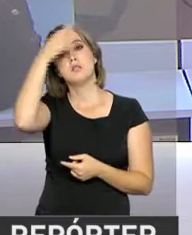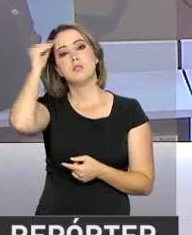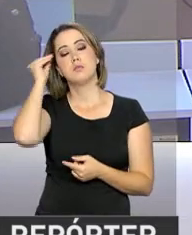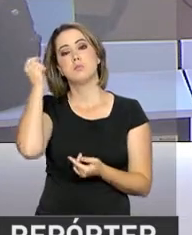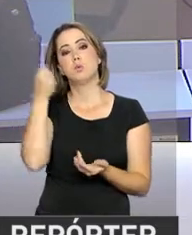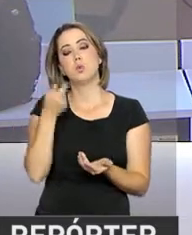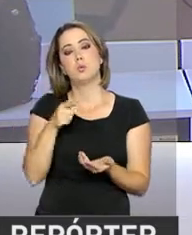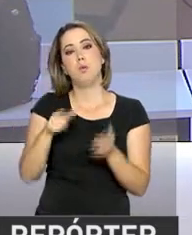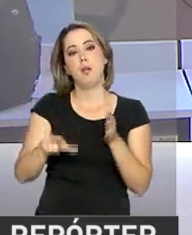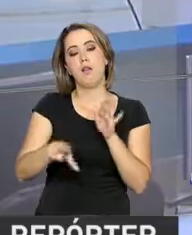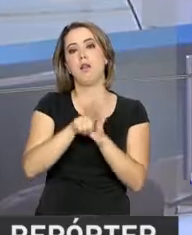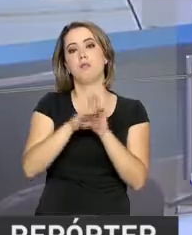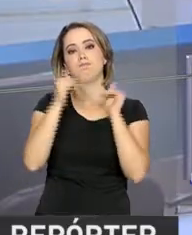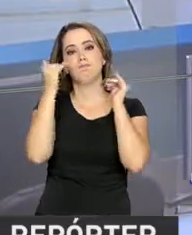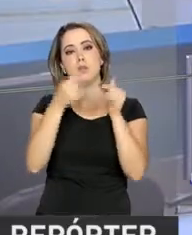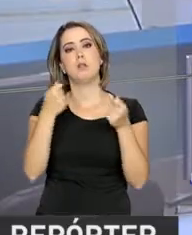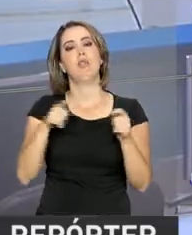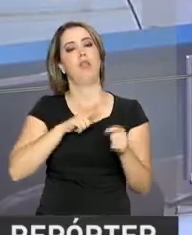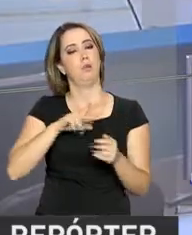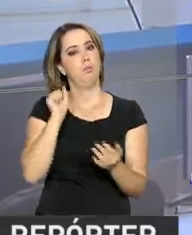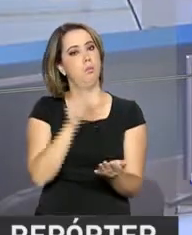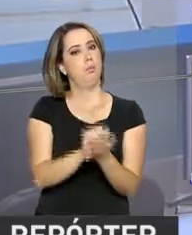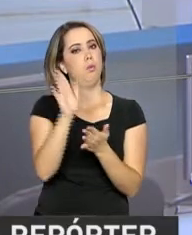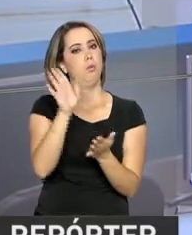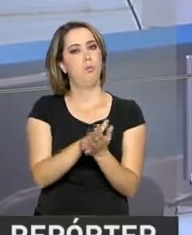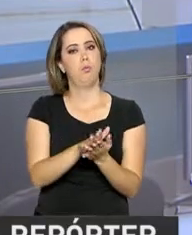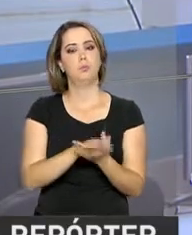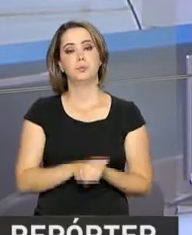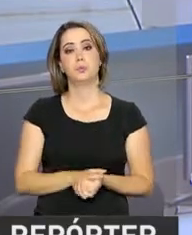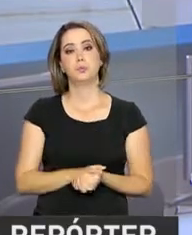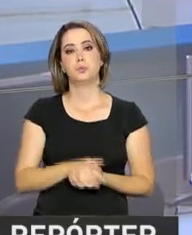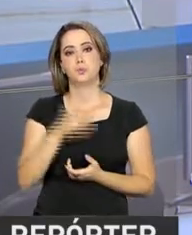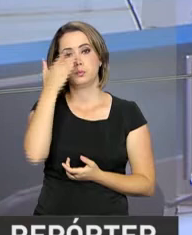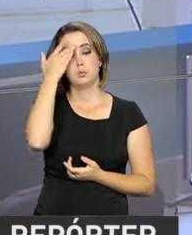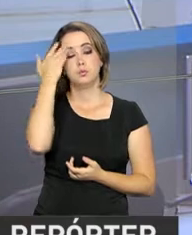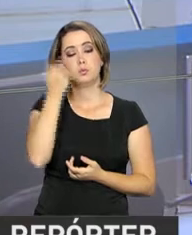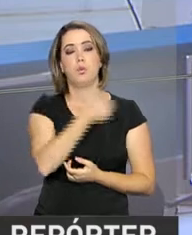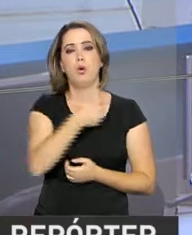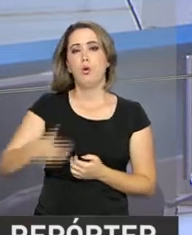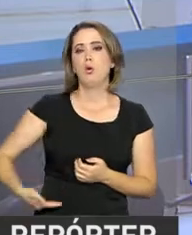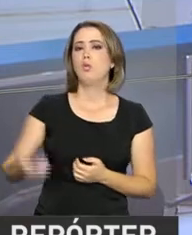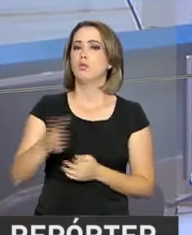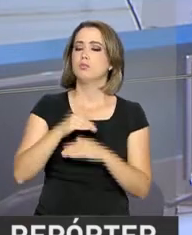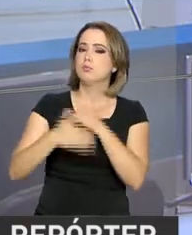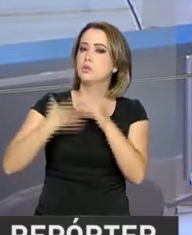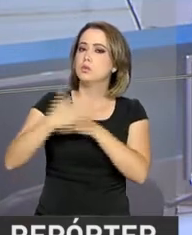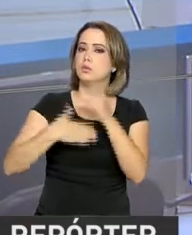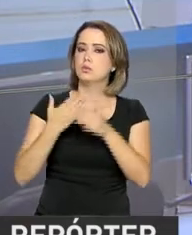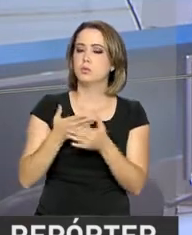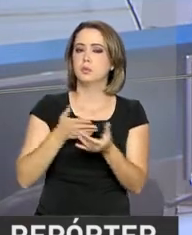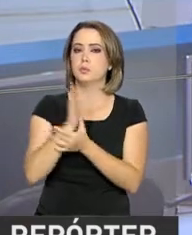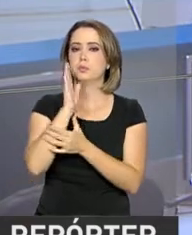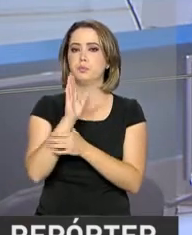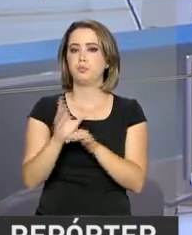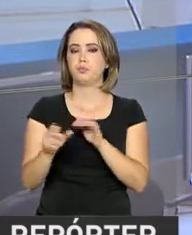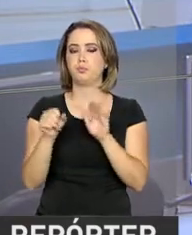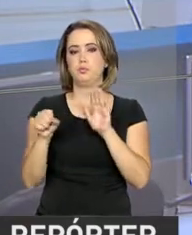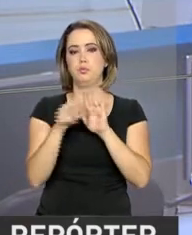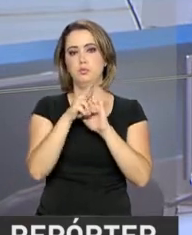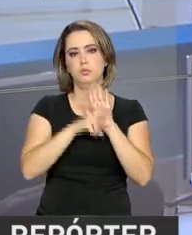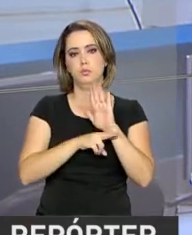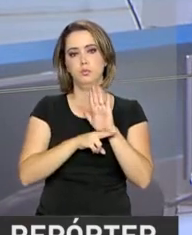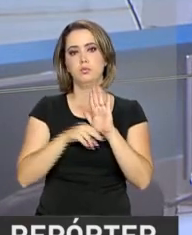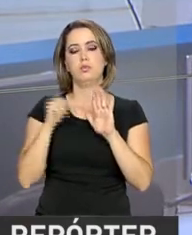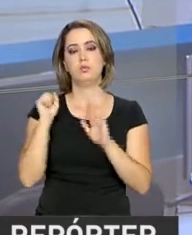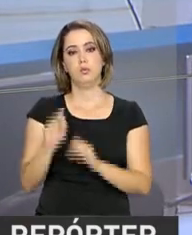sujeitas a multa que o governo continua trabalhando pela aprovação da reforma da previdência que está sendo analisada na